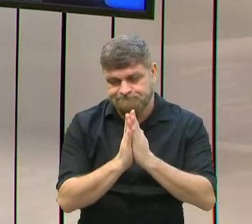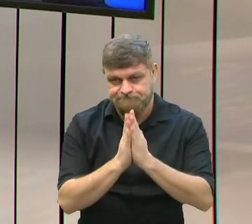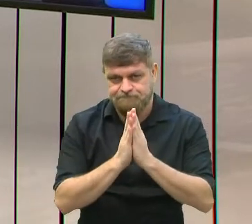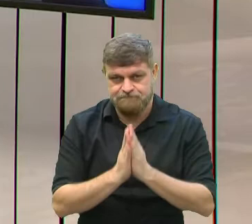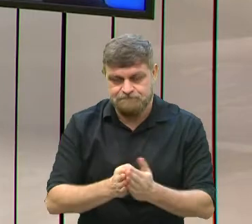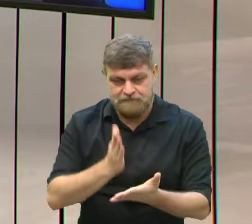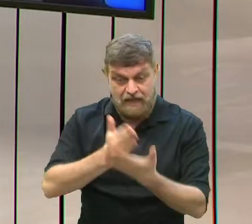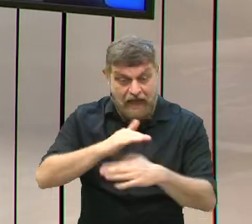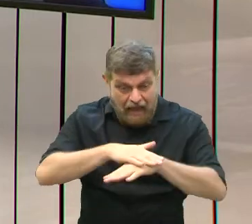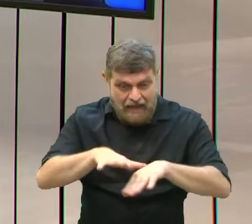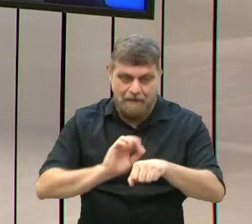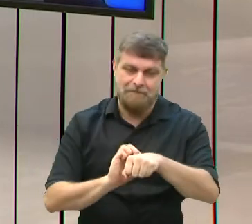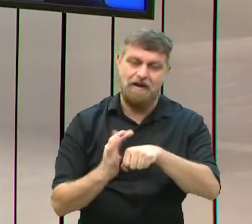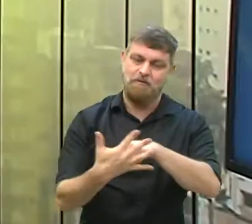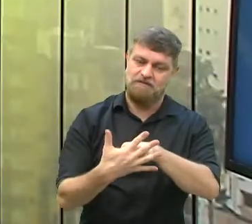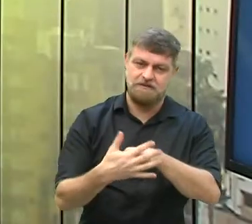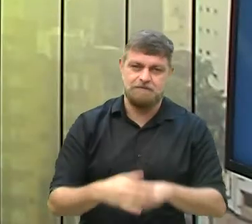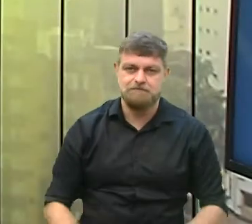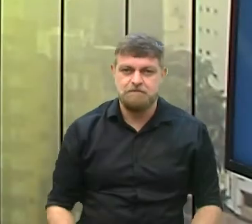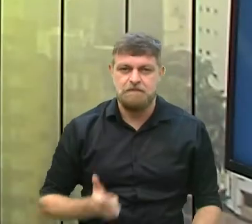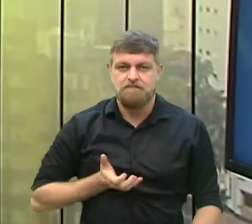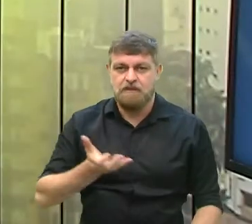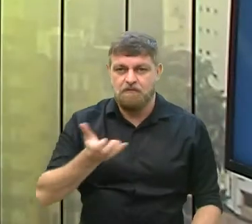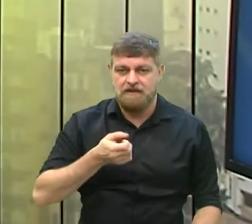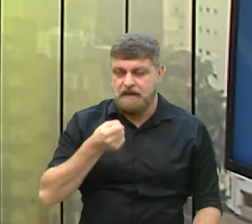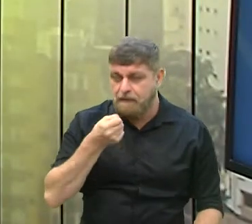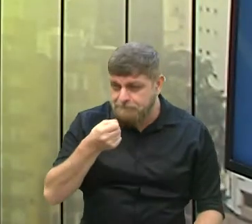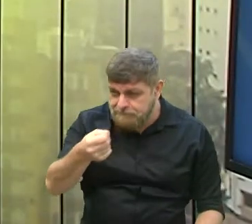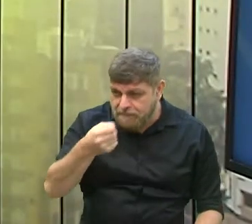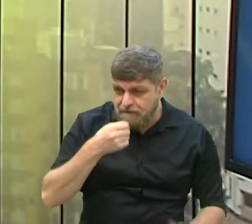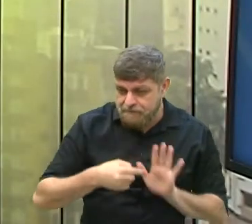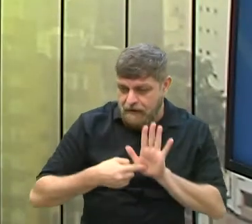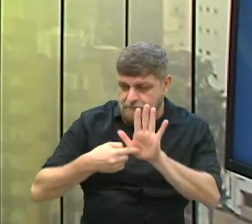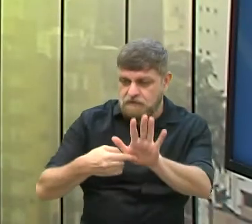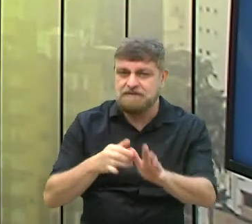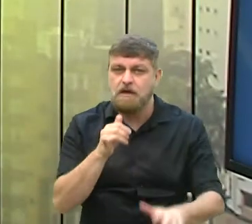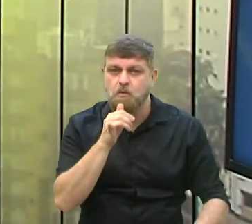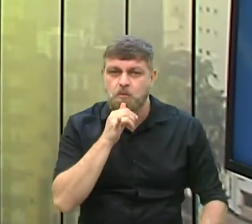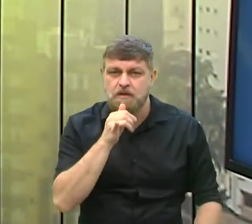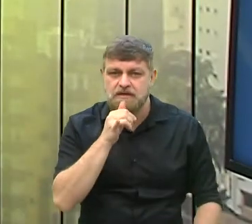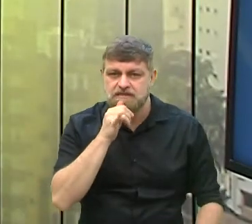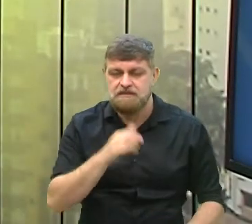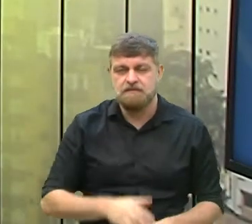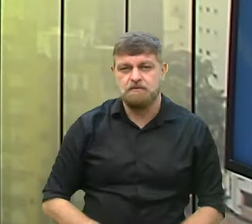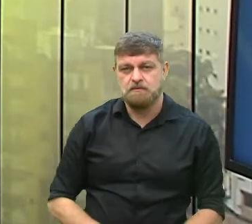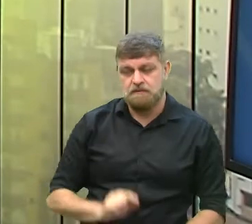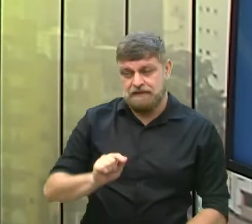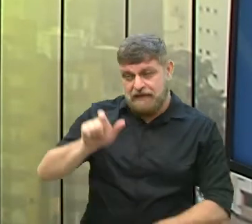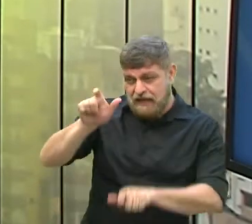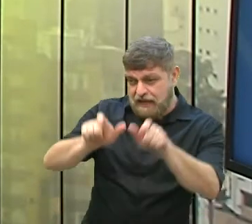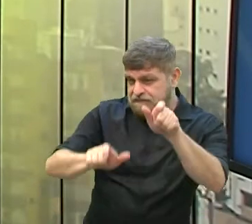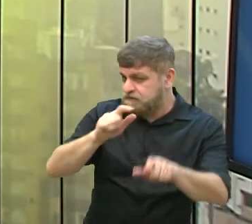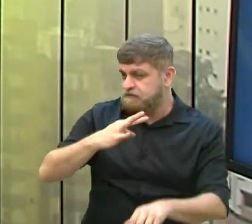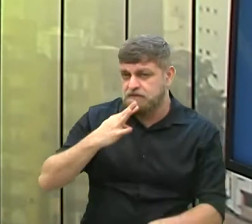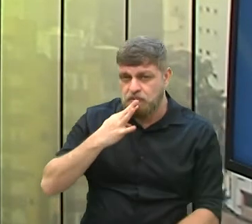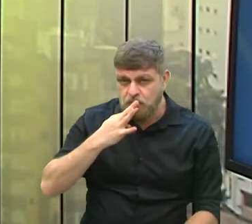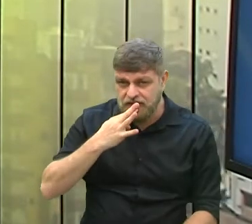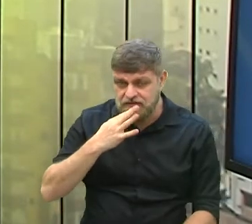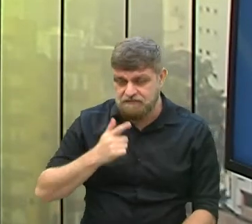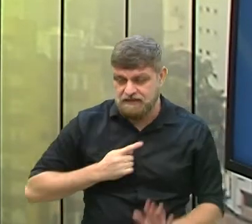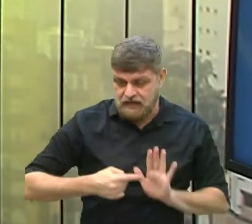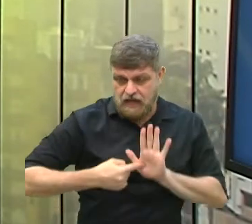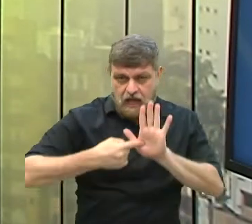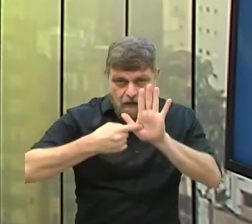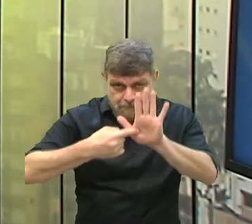né, Denise? Eu queria destacar aqui na nossa entrevista um exemplo que talvez muitas pessoas não conheçam, mas que ilustra